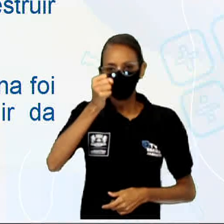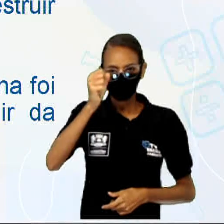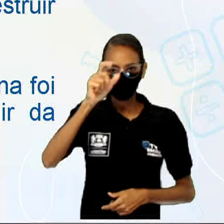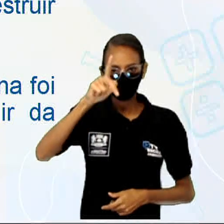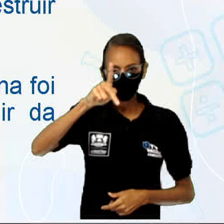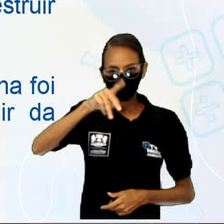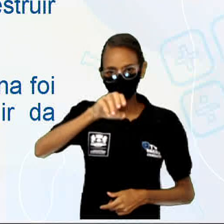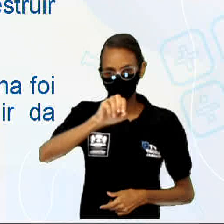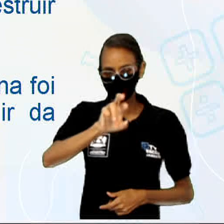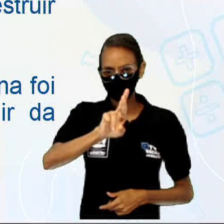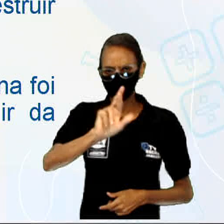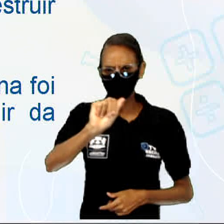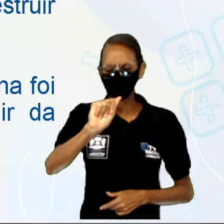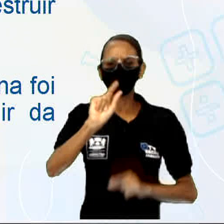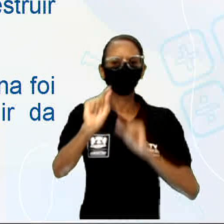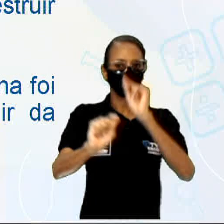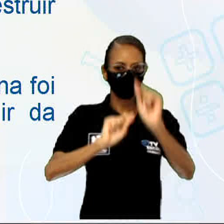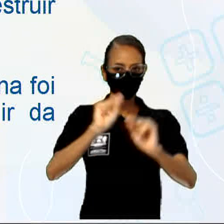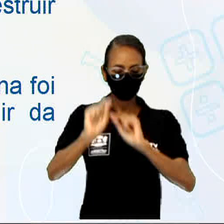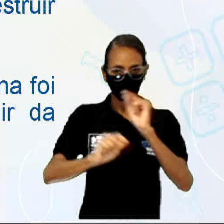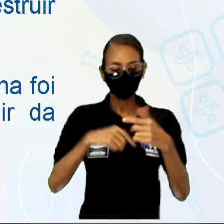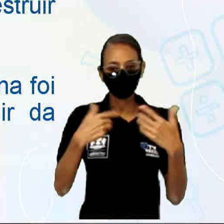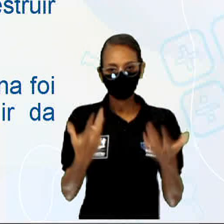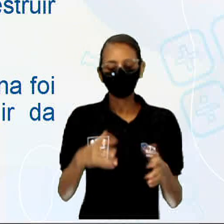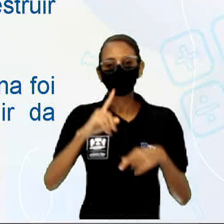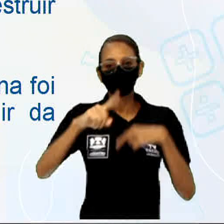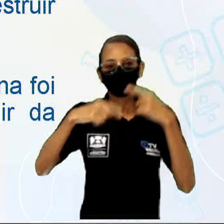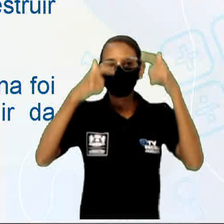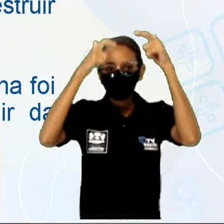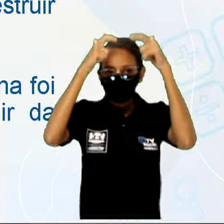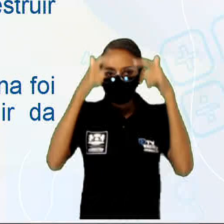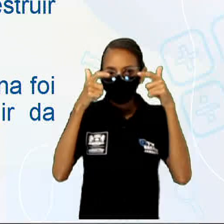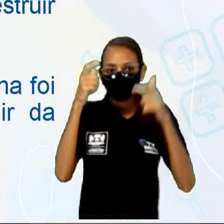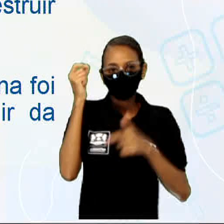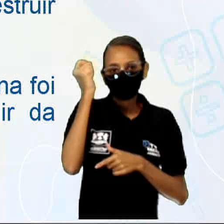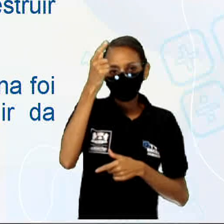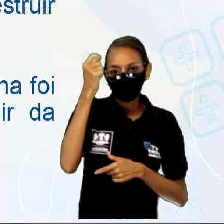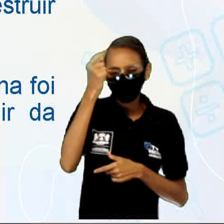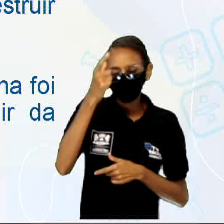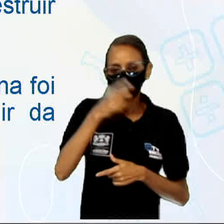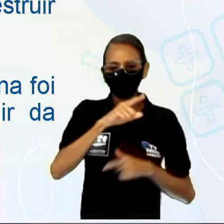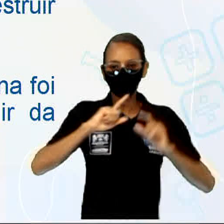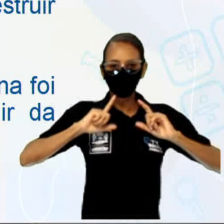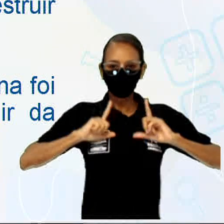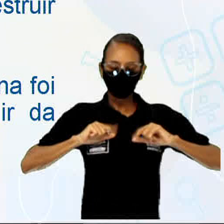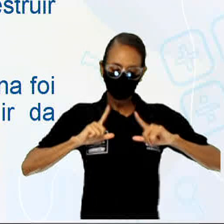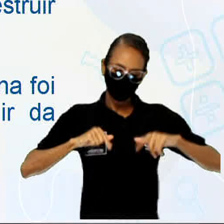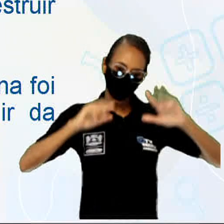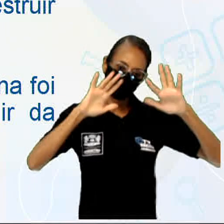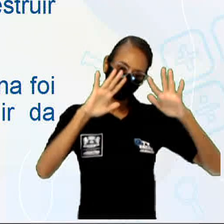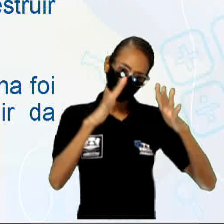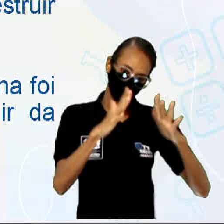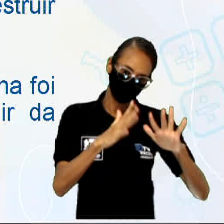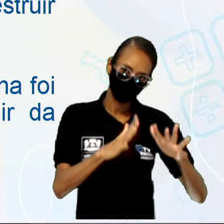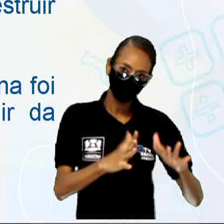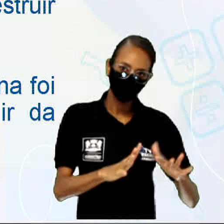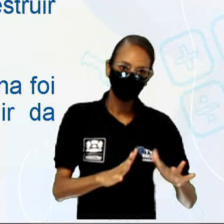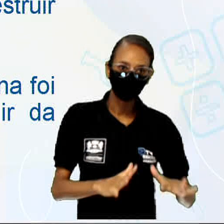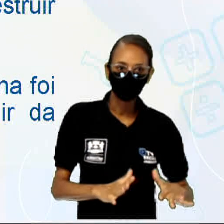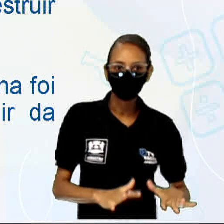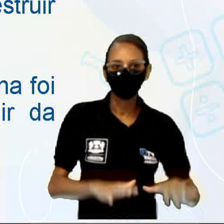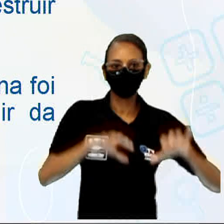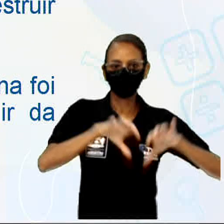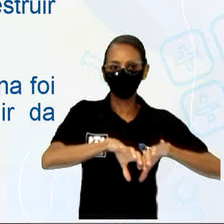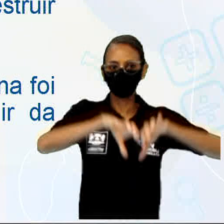vocês. Depois do reinado de Salomão, o reino de Israel enfraqueceu-se. A unidade territorial foi quebrada quando o reino se dividiu